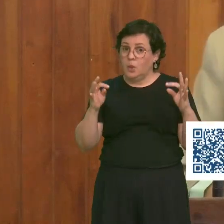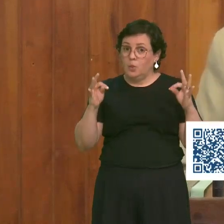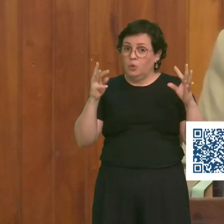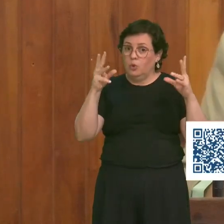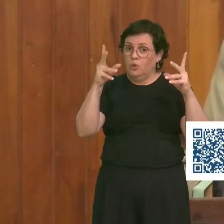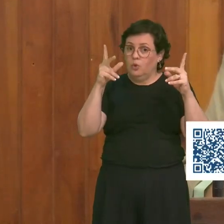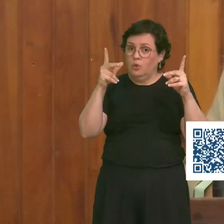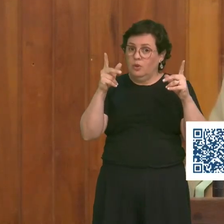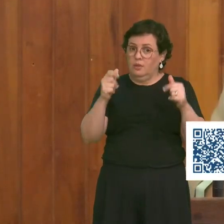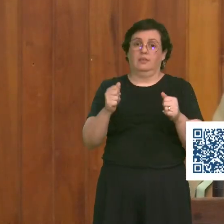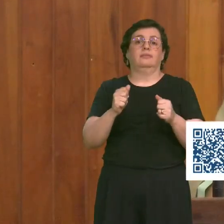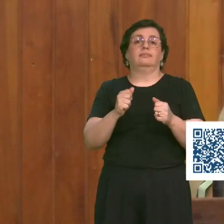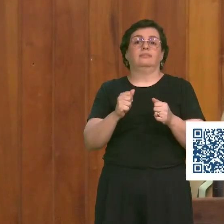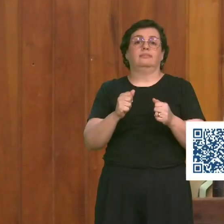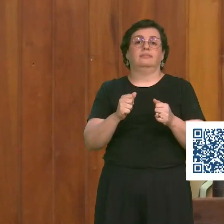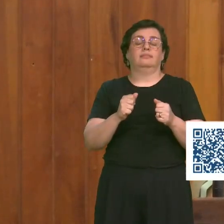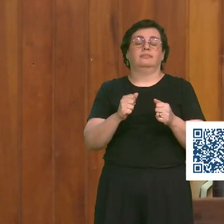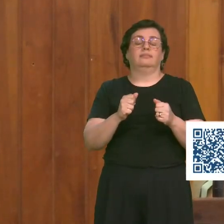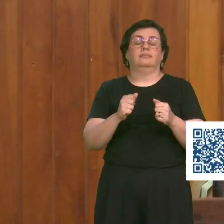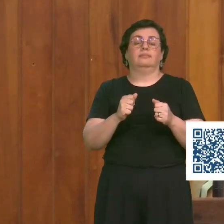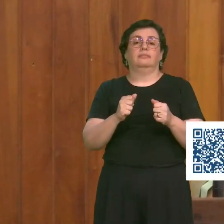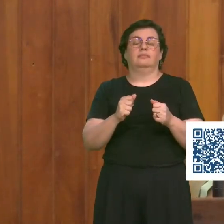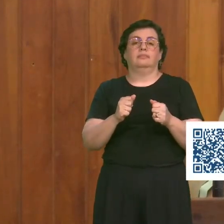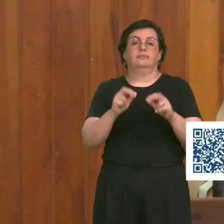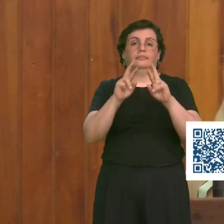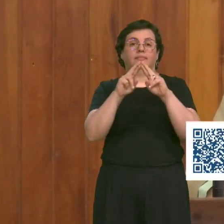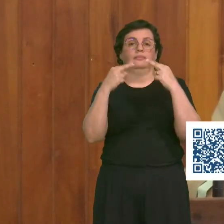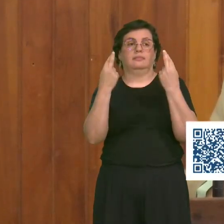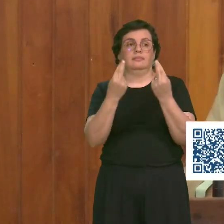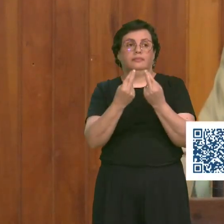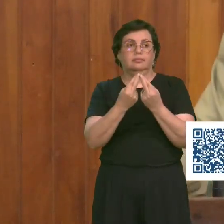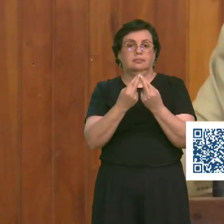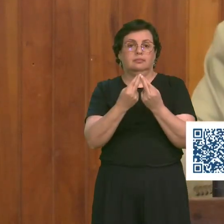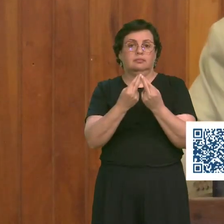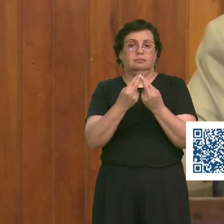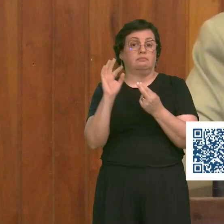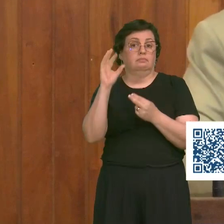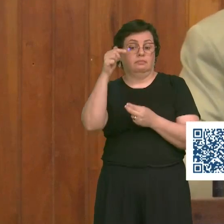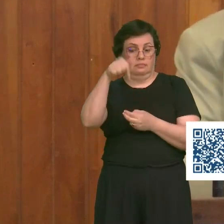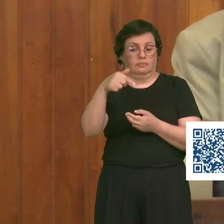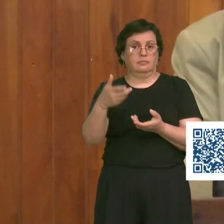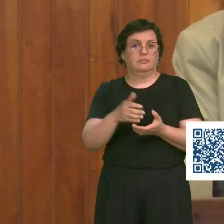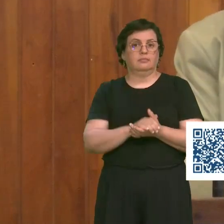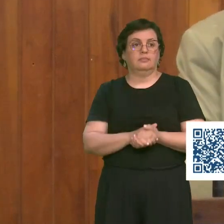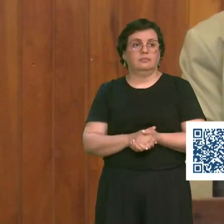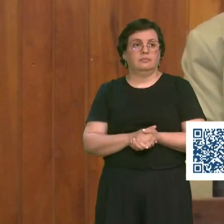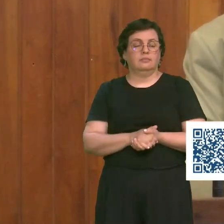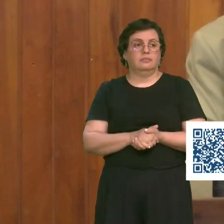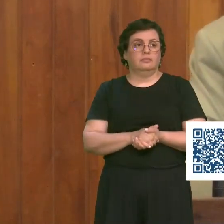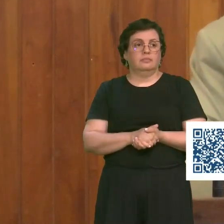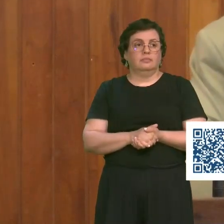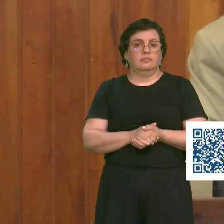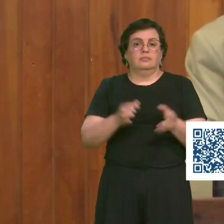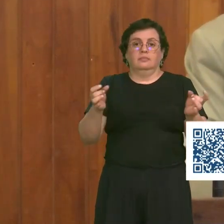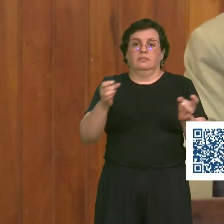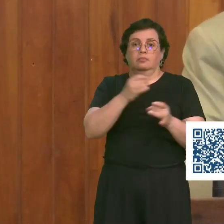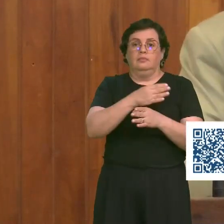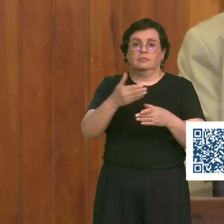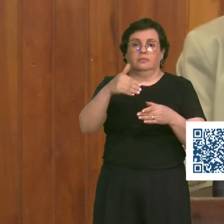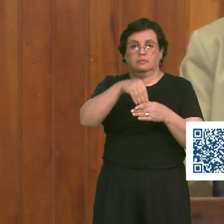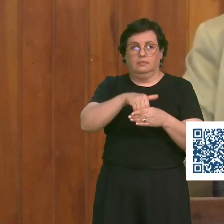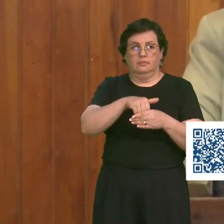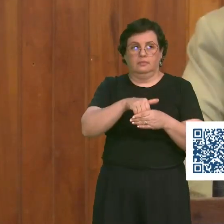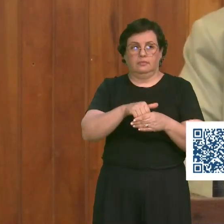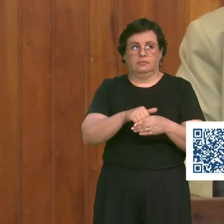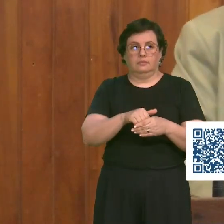toda toda sessão toda sessão que acontece encerrava essas votações